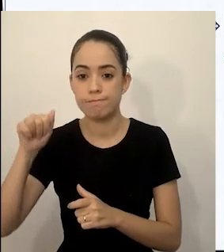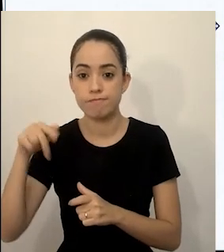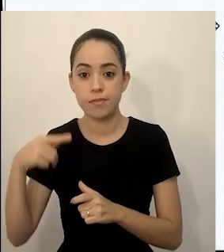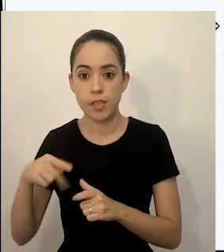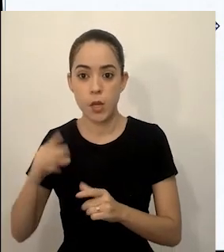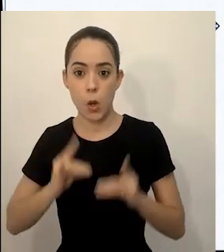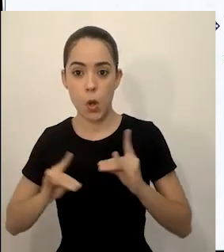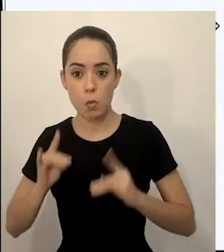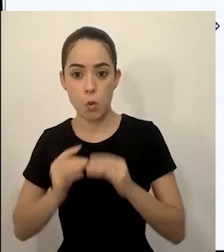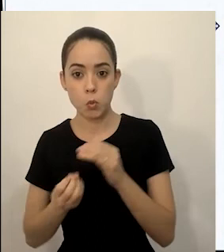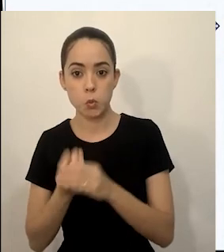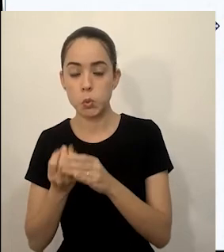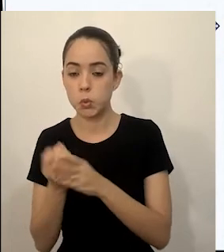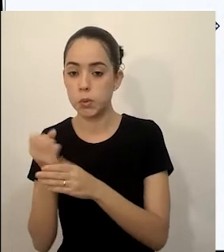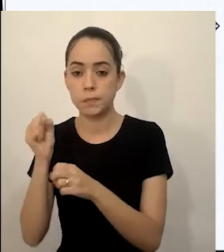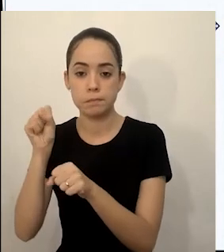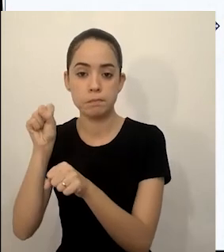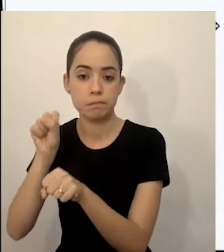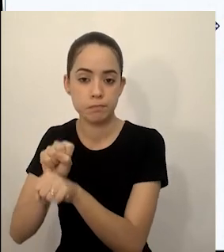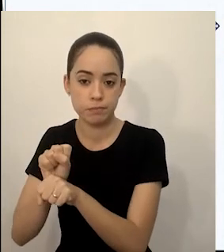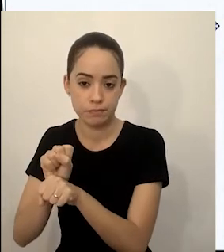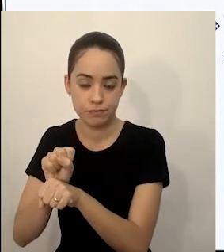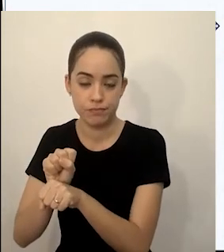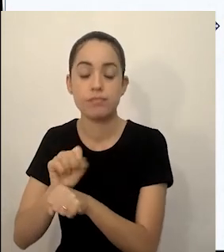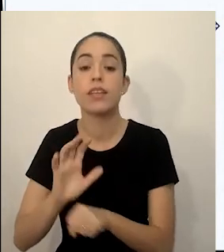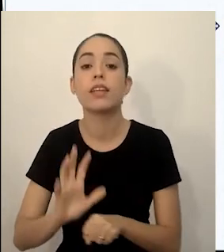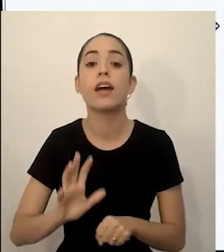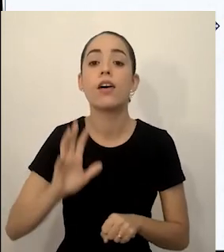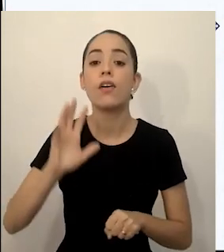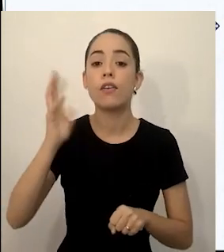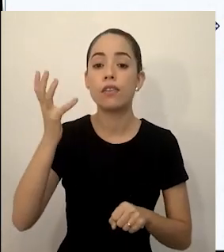cessa, fazendo-se com que haja